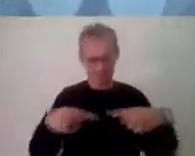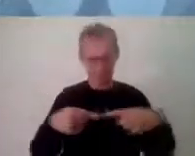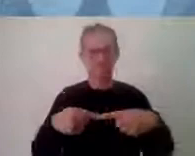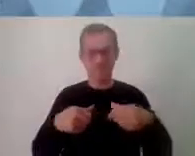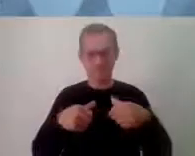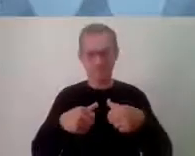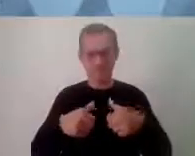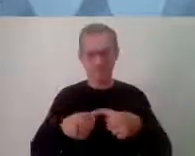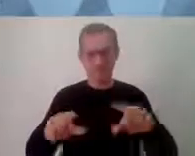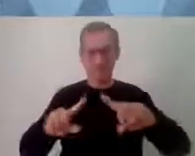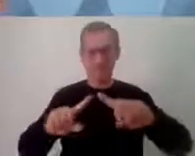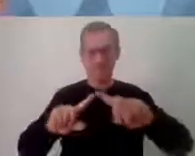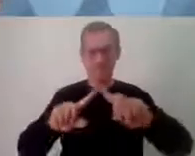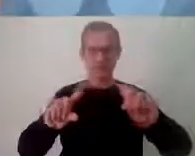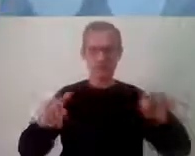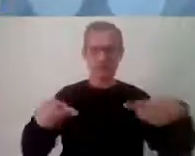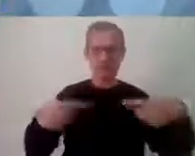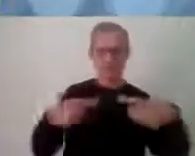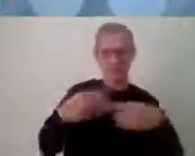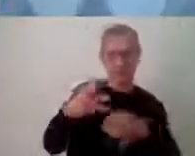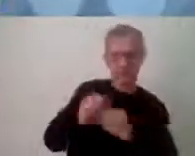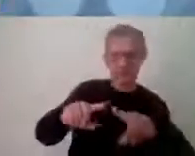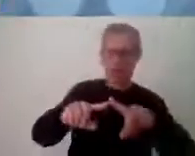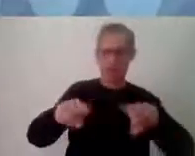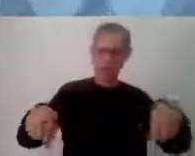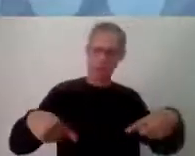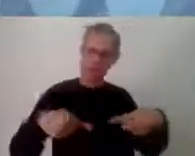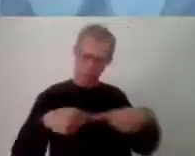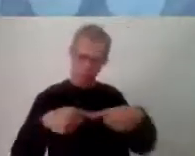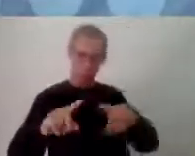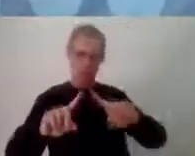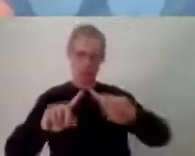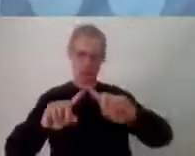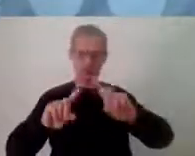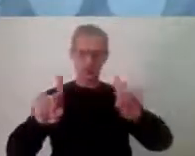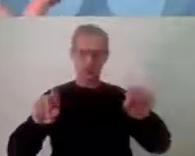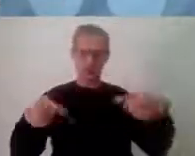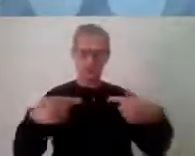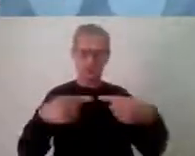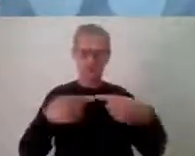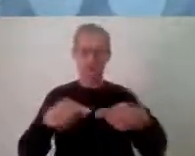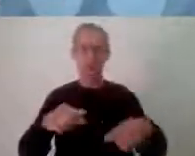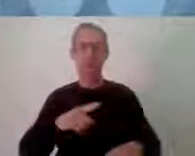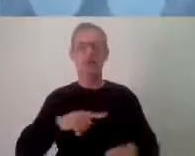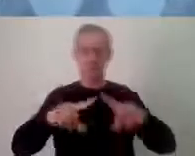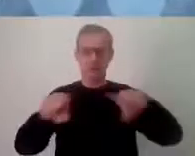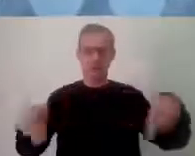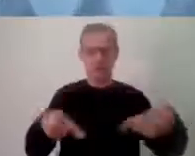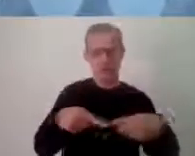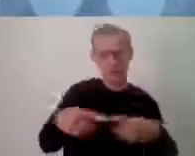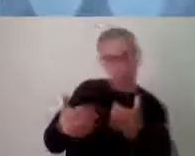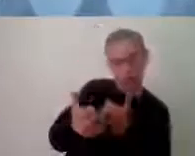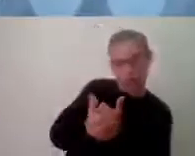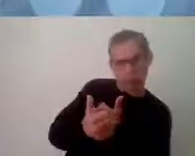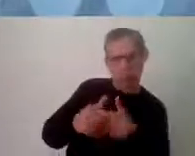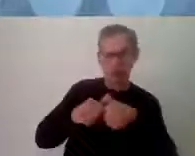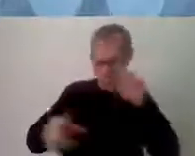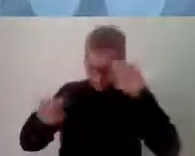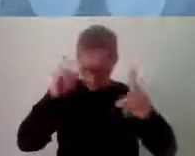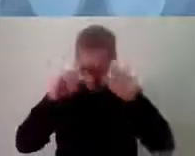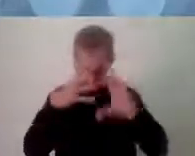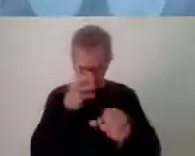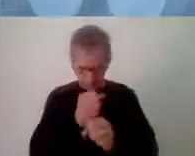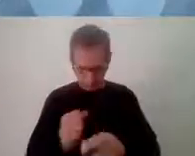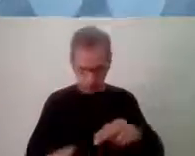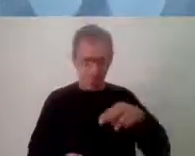desses retângulos. E ao somarmos a área desses retângulos, nós vamos ter a área aproximada. Essa que é a ideia de soma